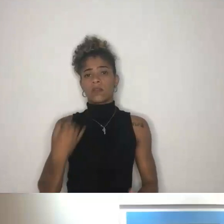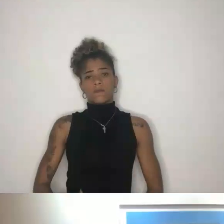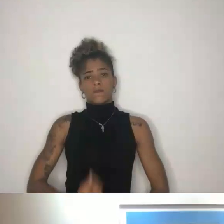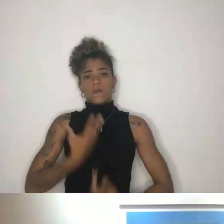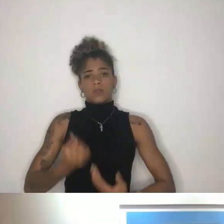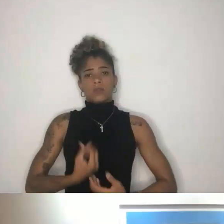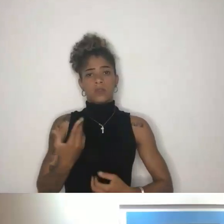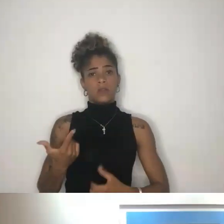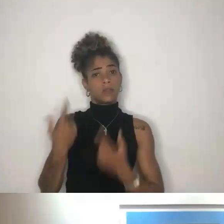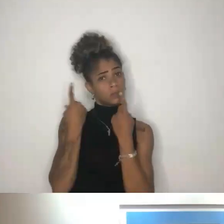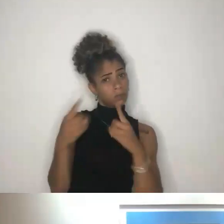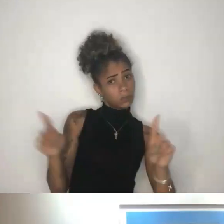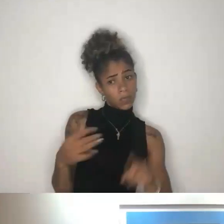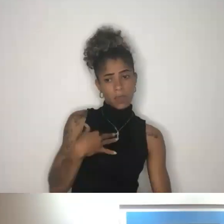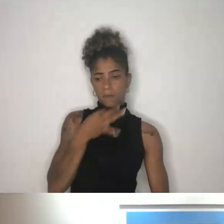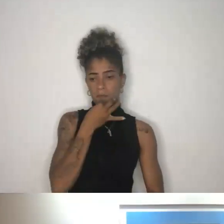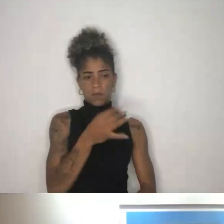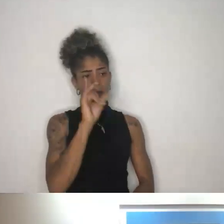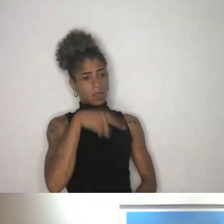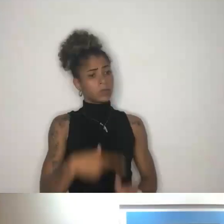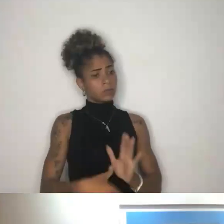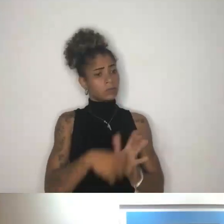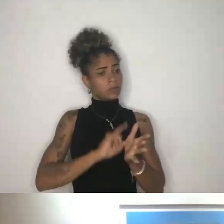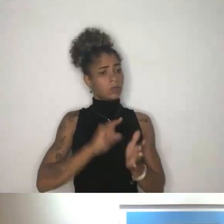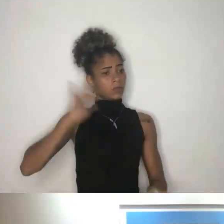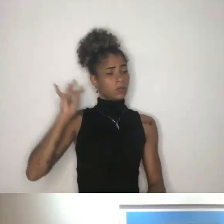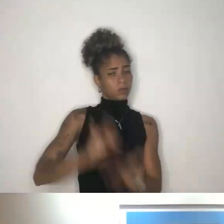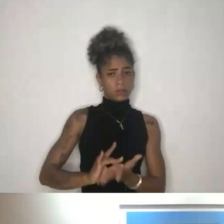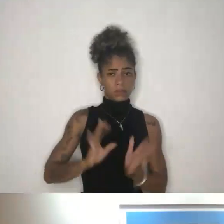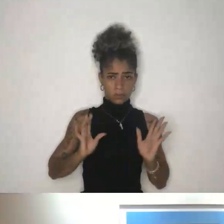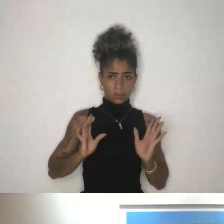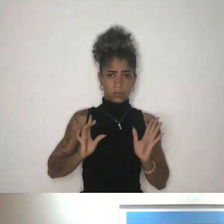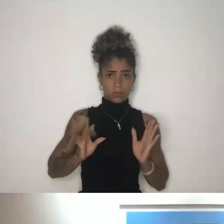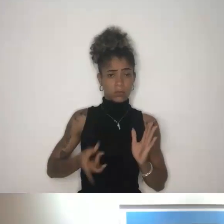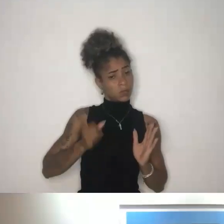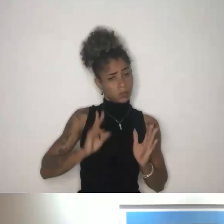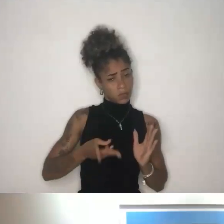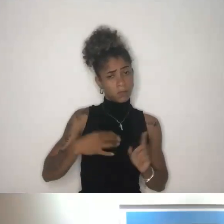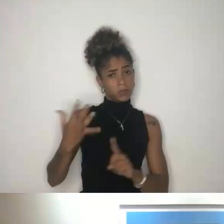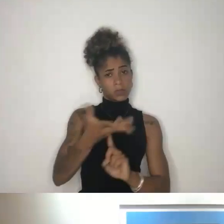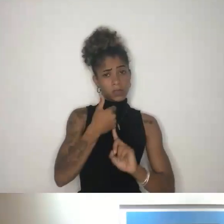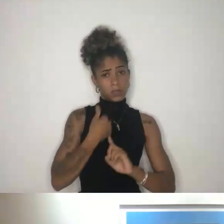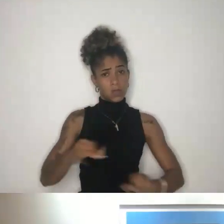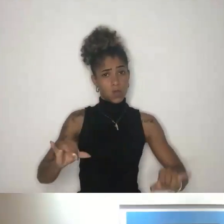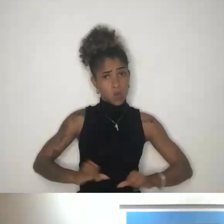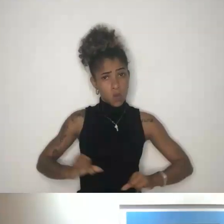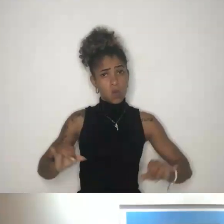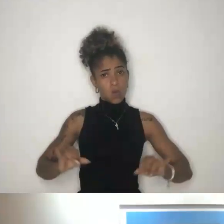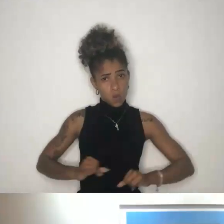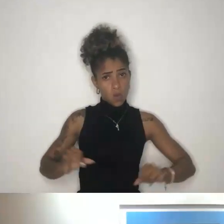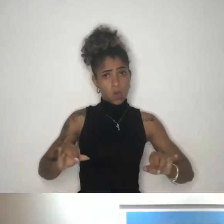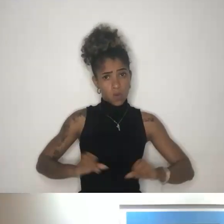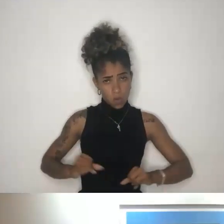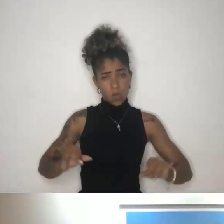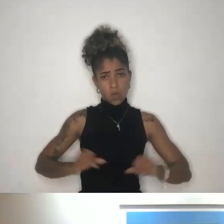que na minha visão sempre anteciparam a realidade e os artistas sempre sofreram muito com isso porque eles estão à frente